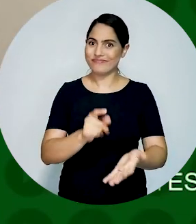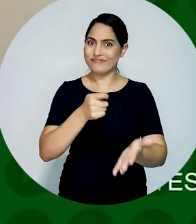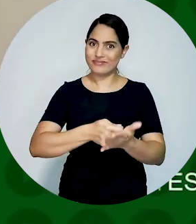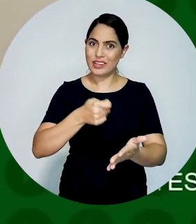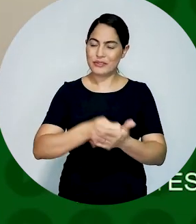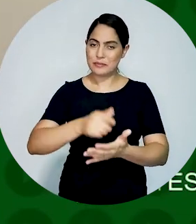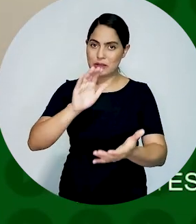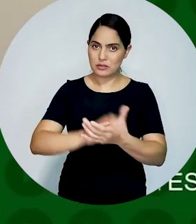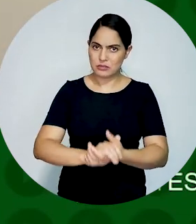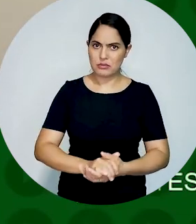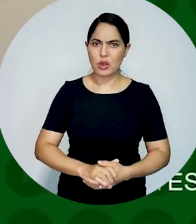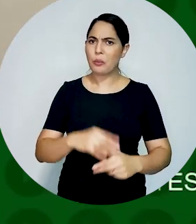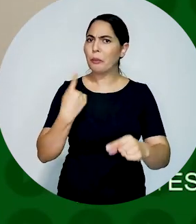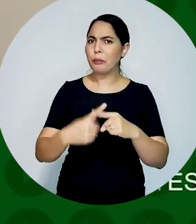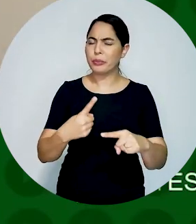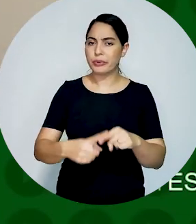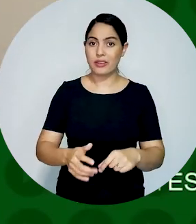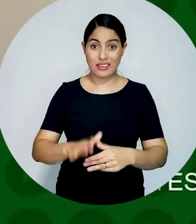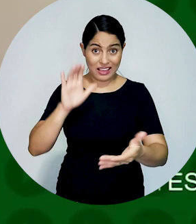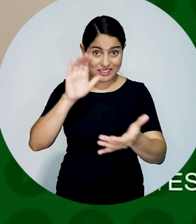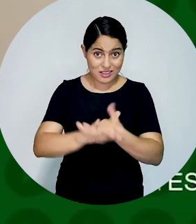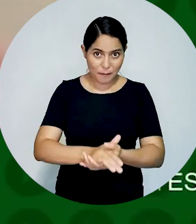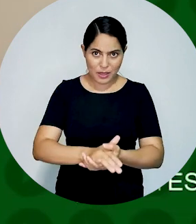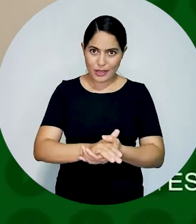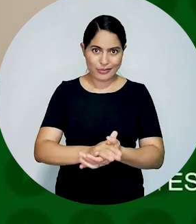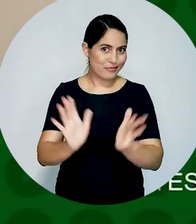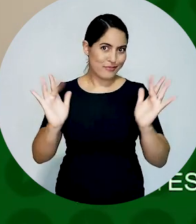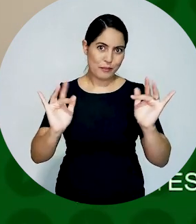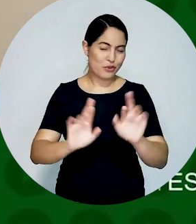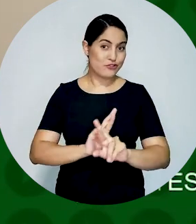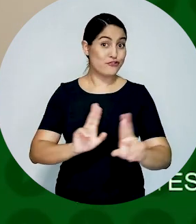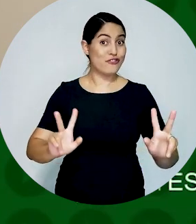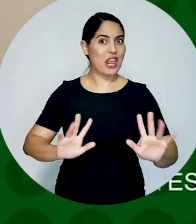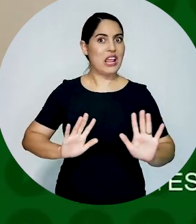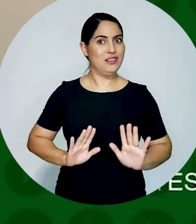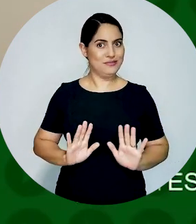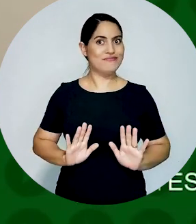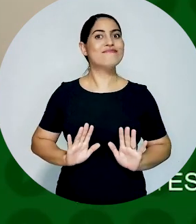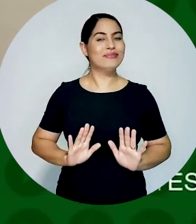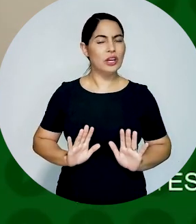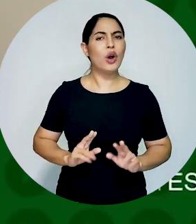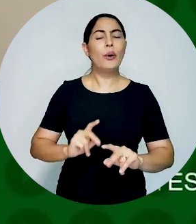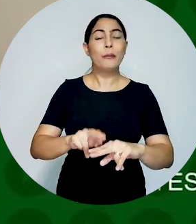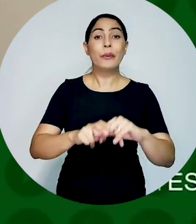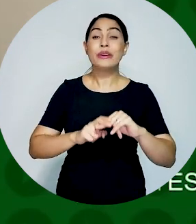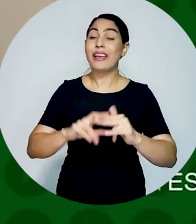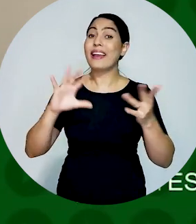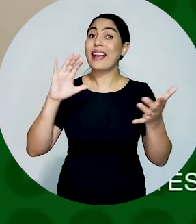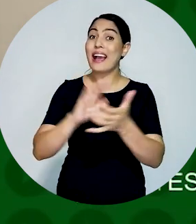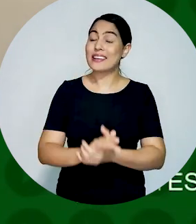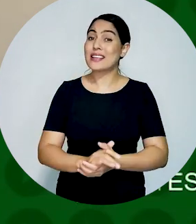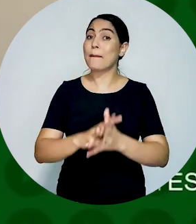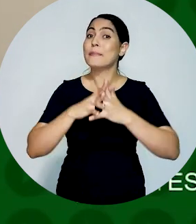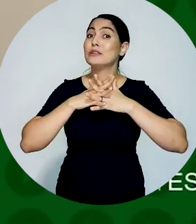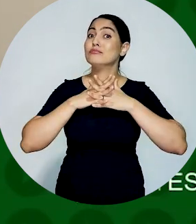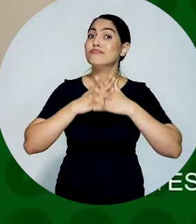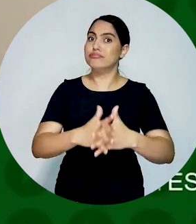nos deveres matrimoniais, porque casamento não é um simples namoro. Casamento é algo